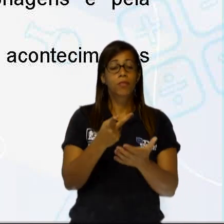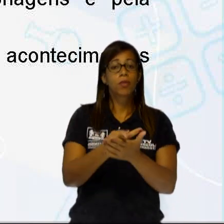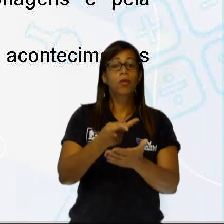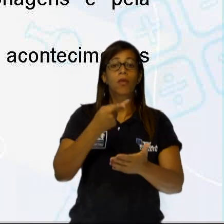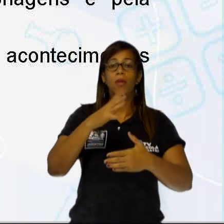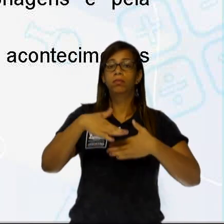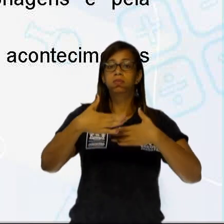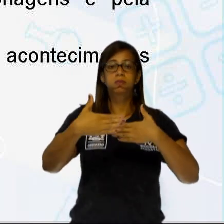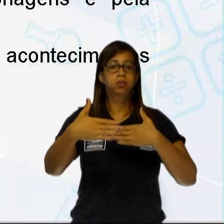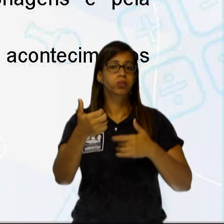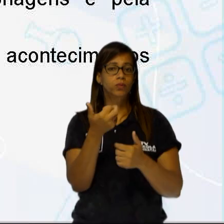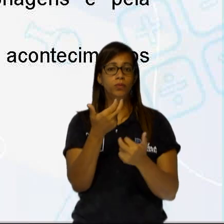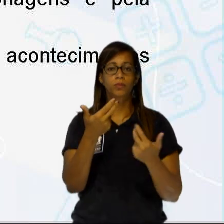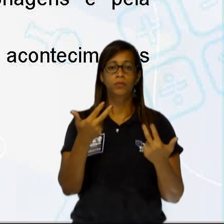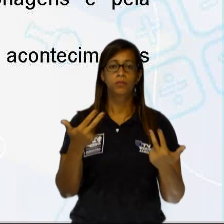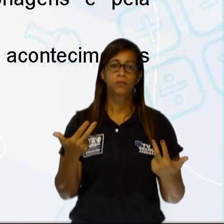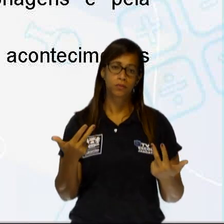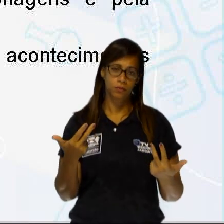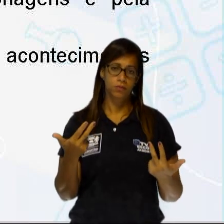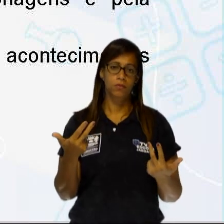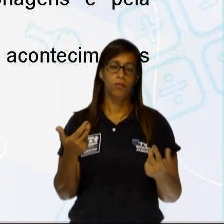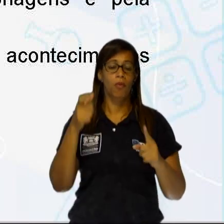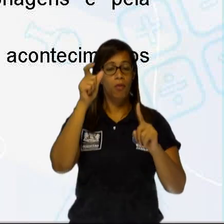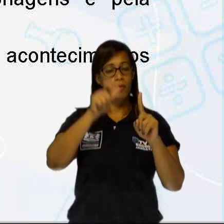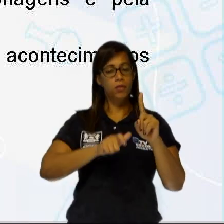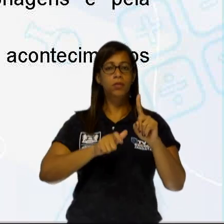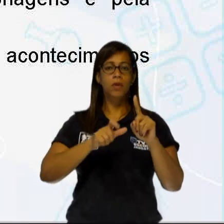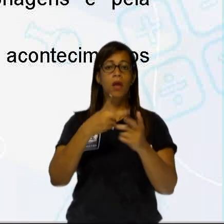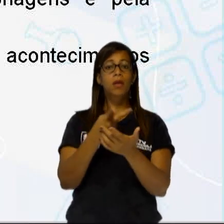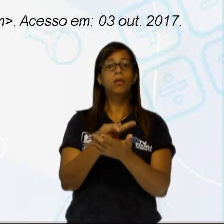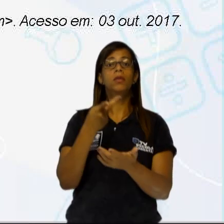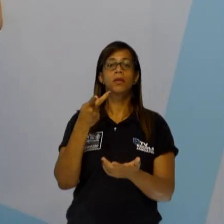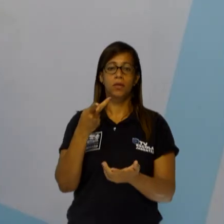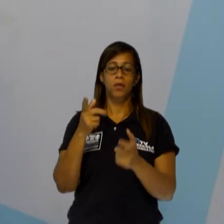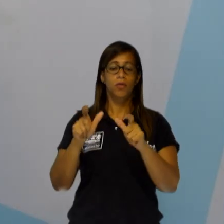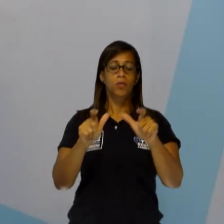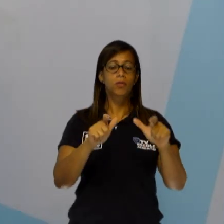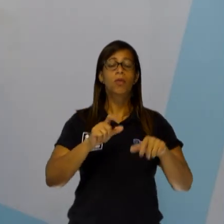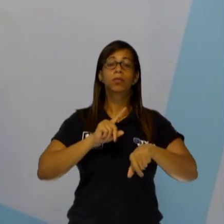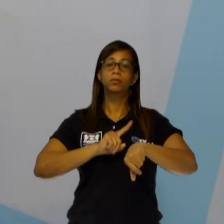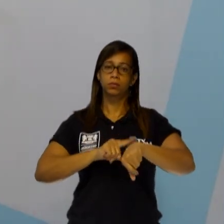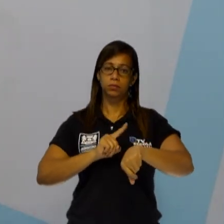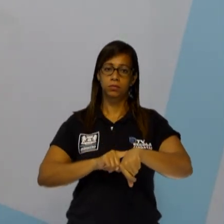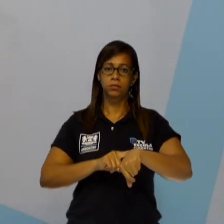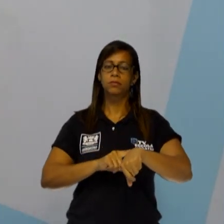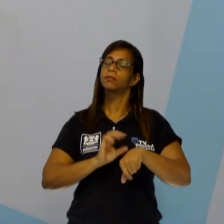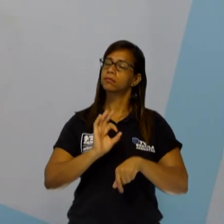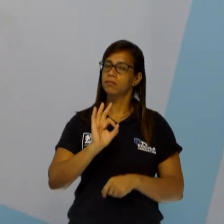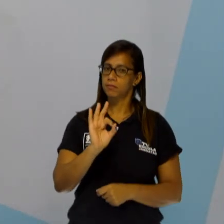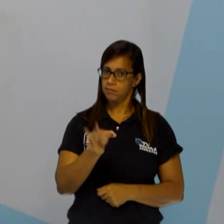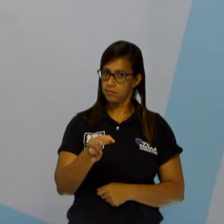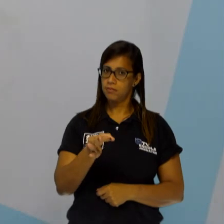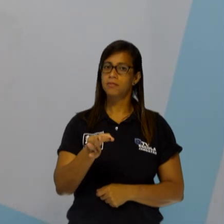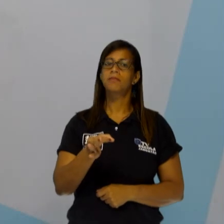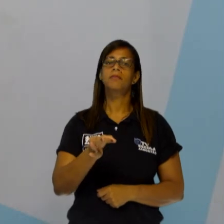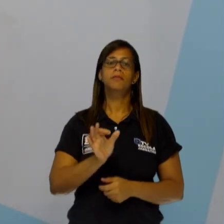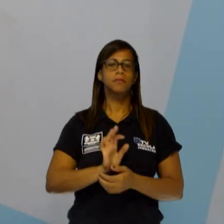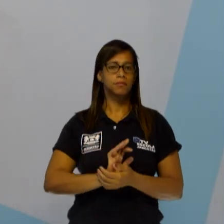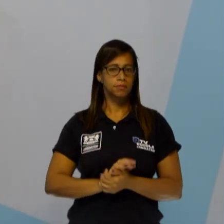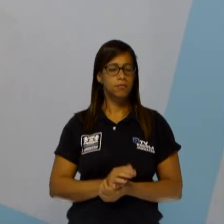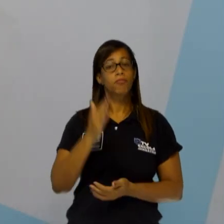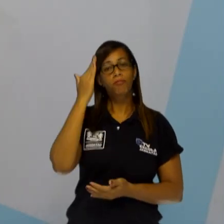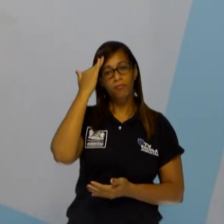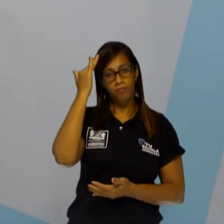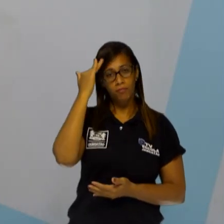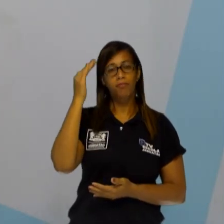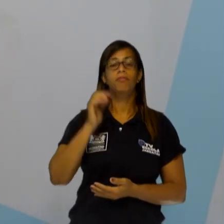ações, pela presença de personagens e pela identificação do local e tempo. Bom, pessoal, aí eu vou concordar. Esse item D